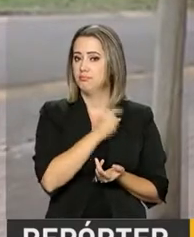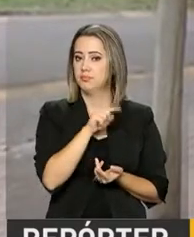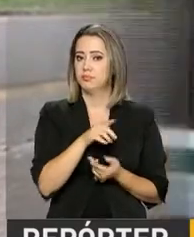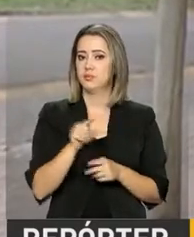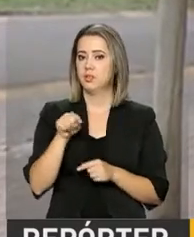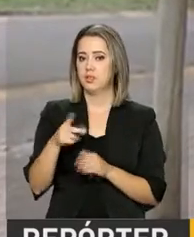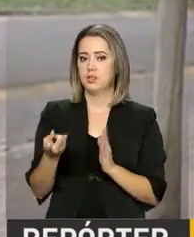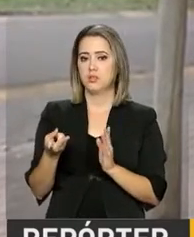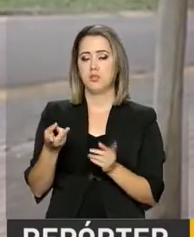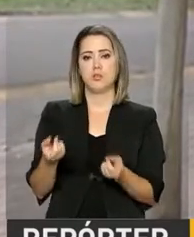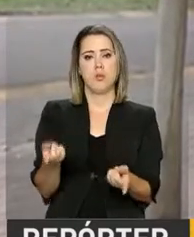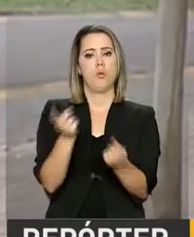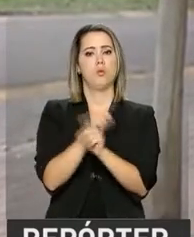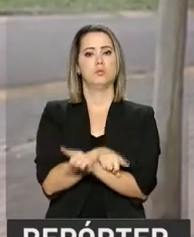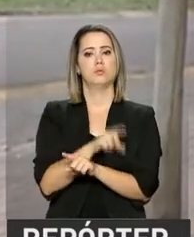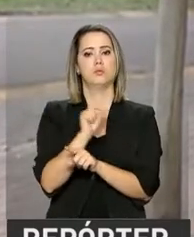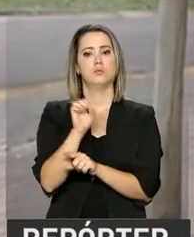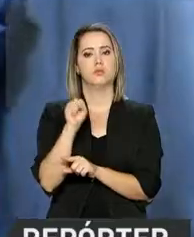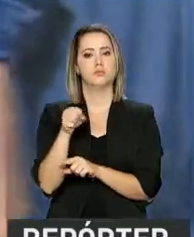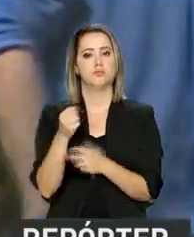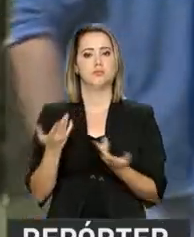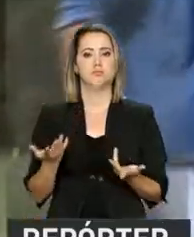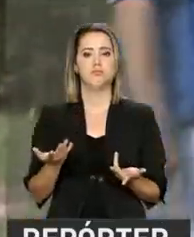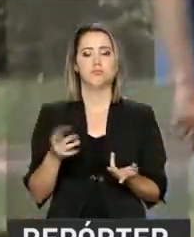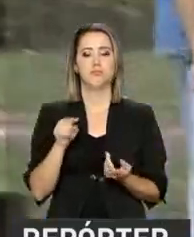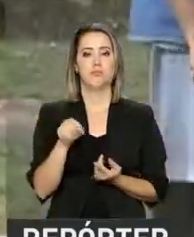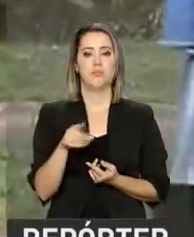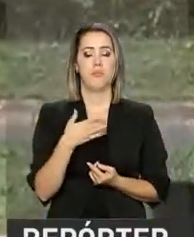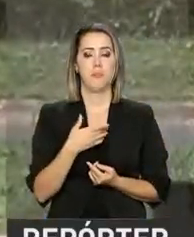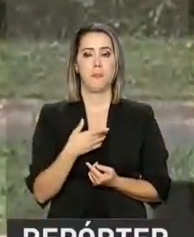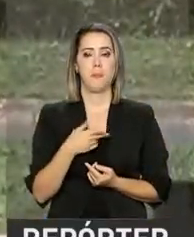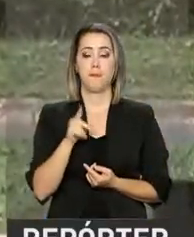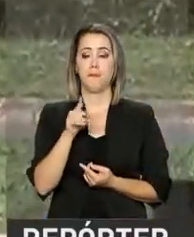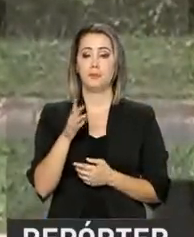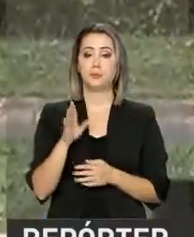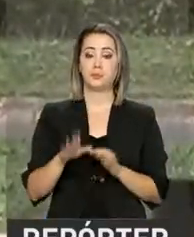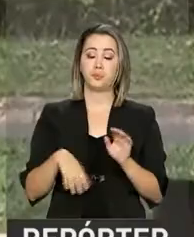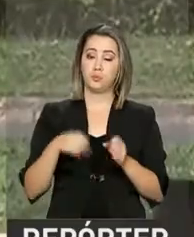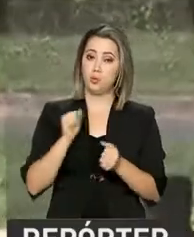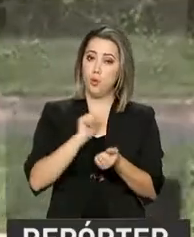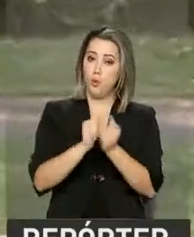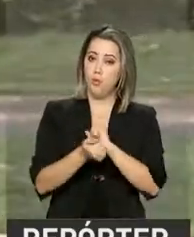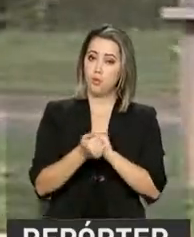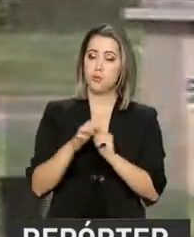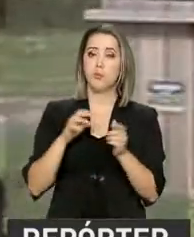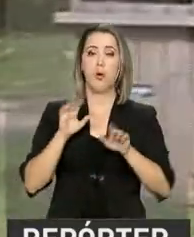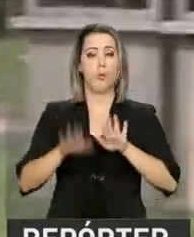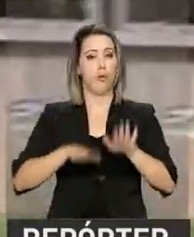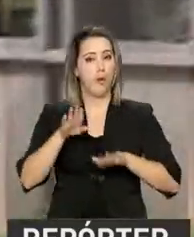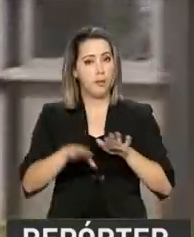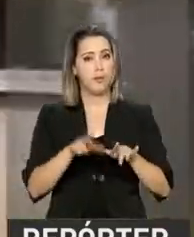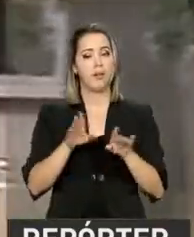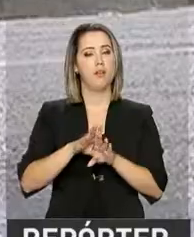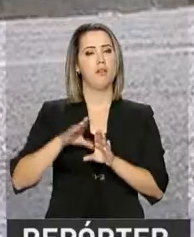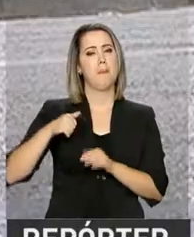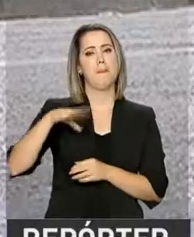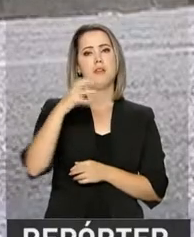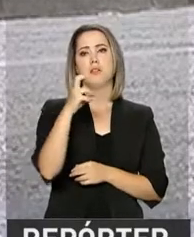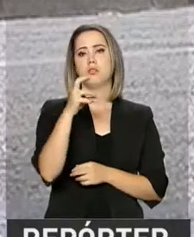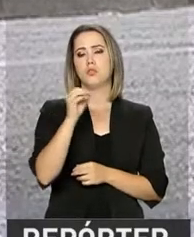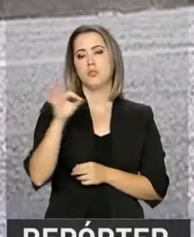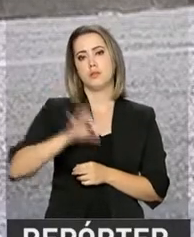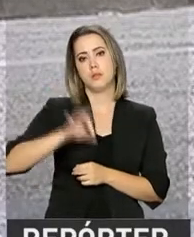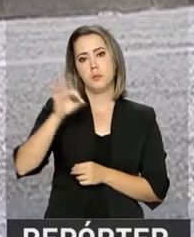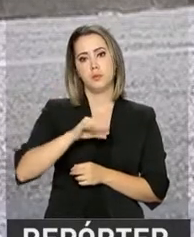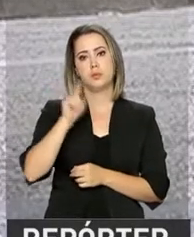imaginava encontrar me imaginava contrário até a caminhada eo futebol foram citados por mais de 50% dos participantes da